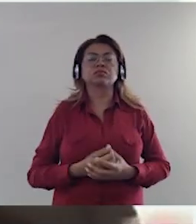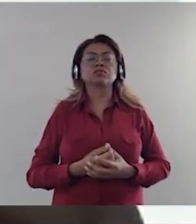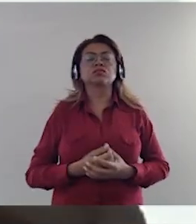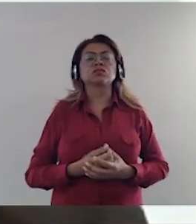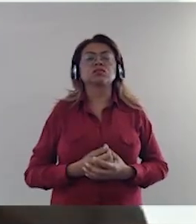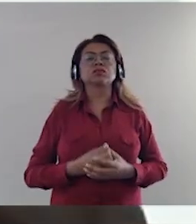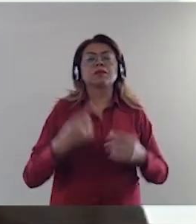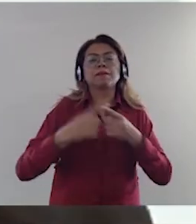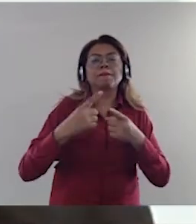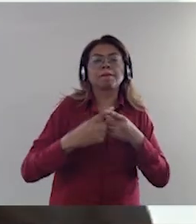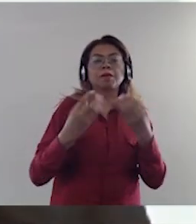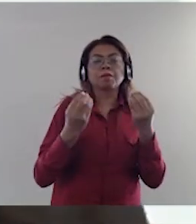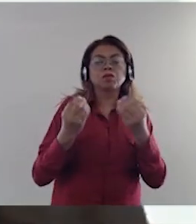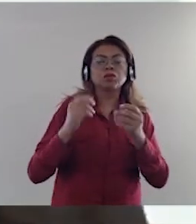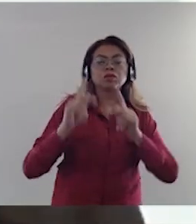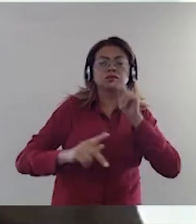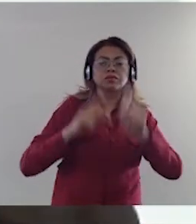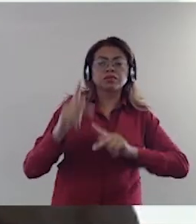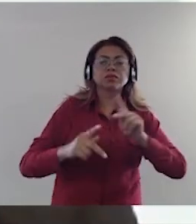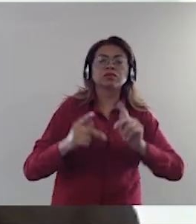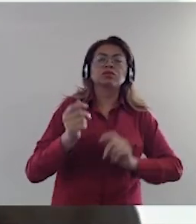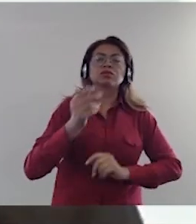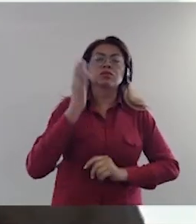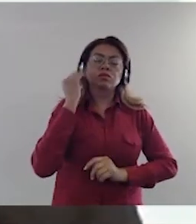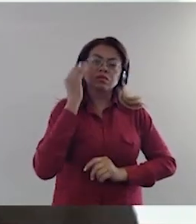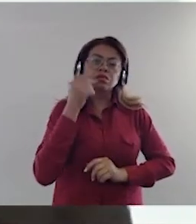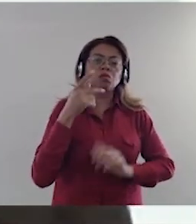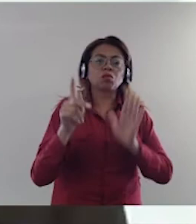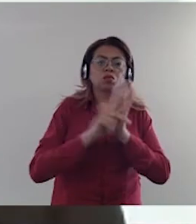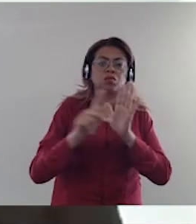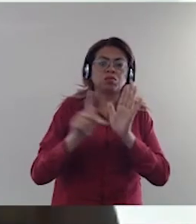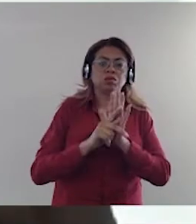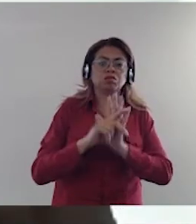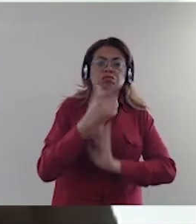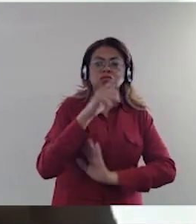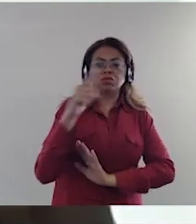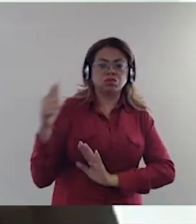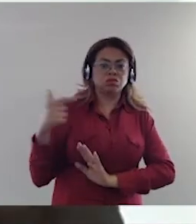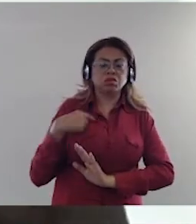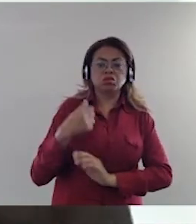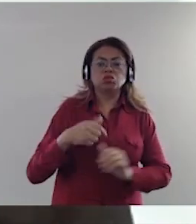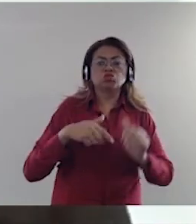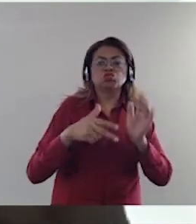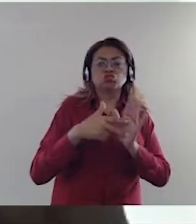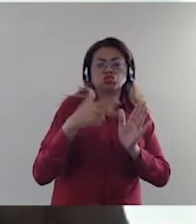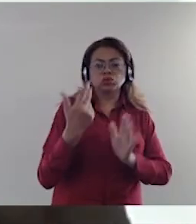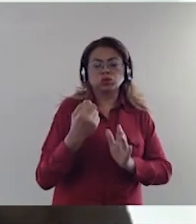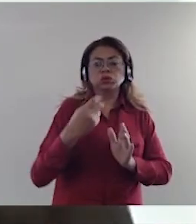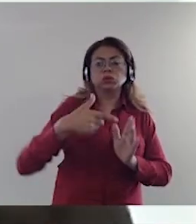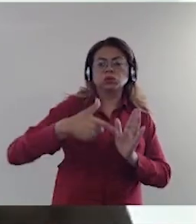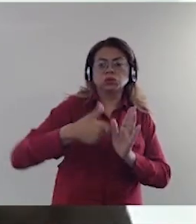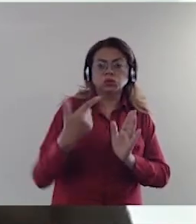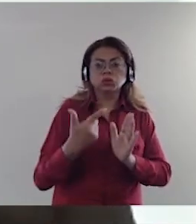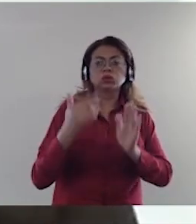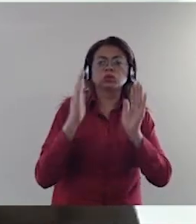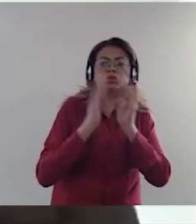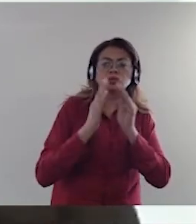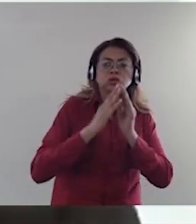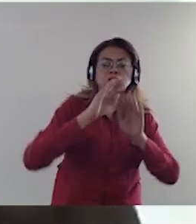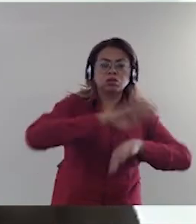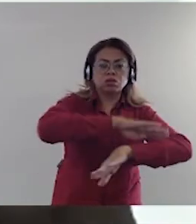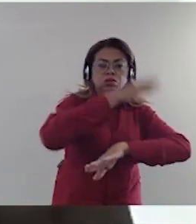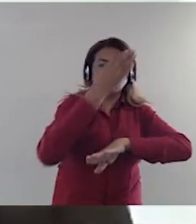E aí, porque muitas pessoas que são proprietárias, né, têm uma segunda casa, né, um segundo imóvel, né, na